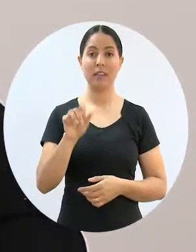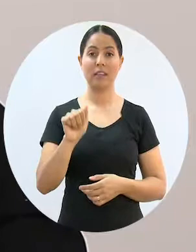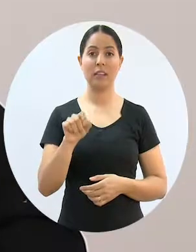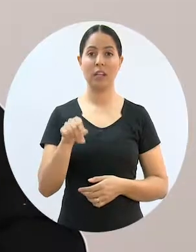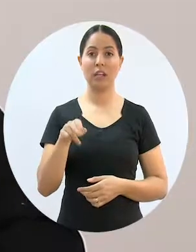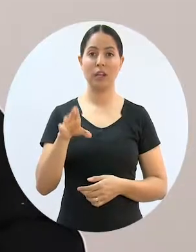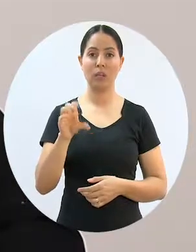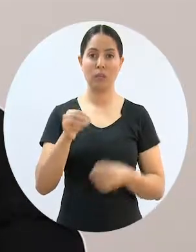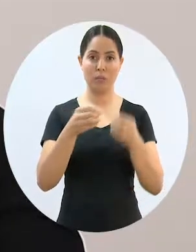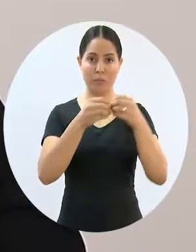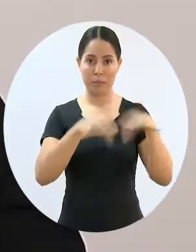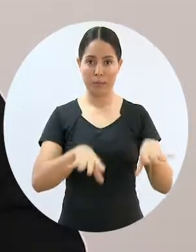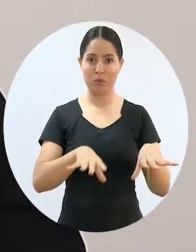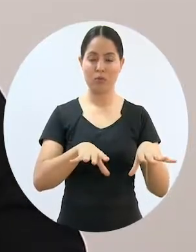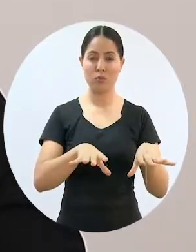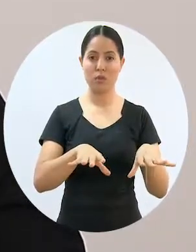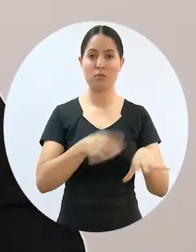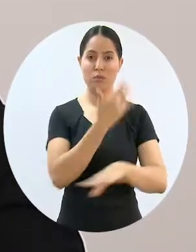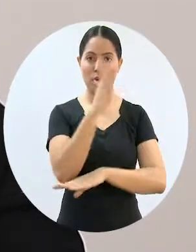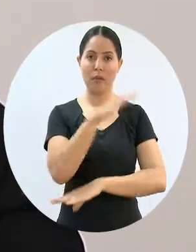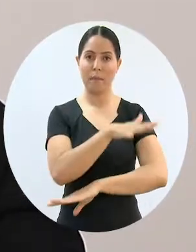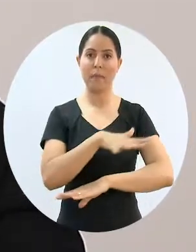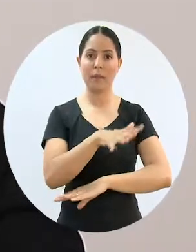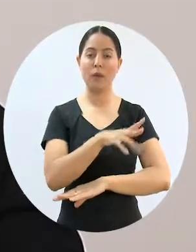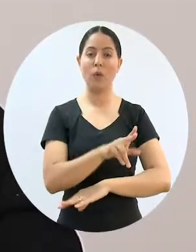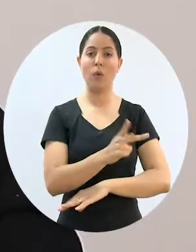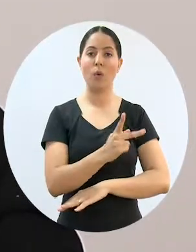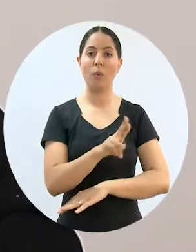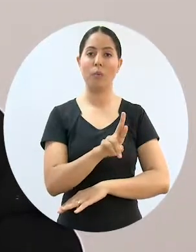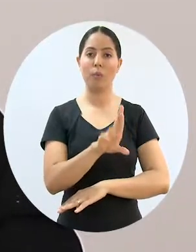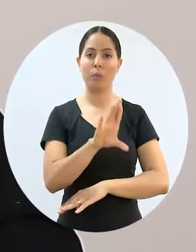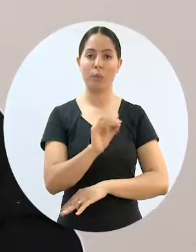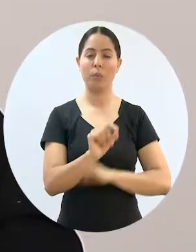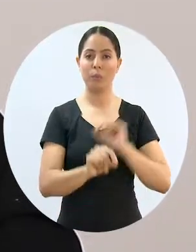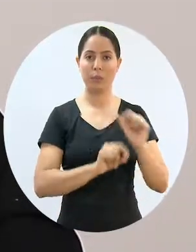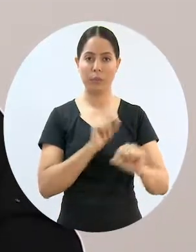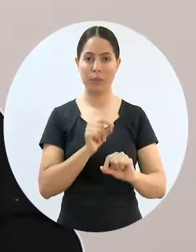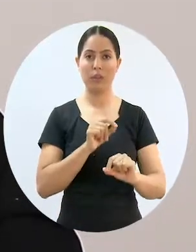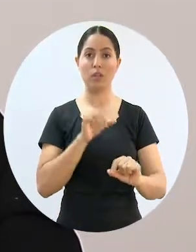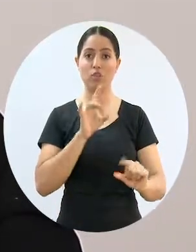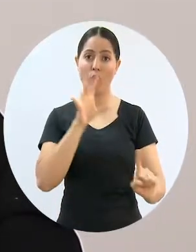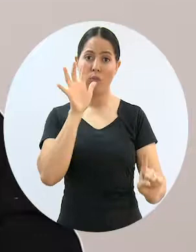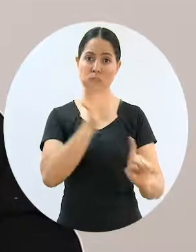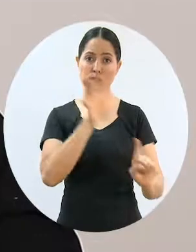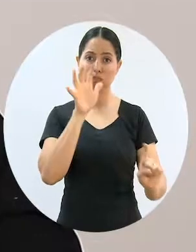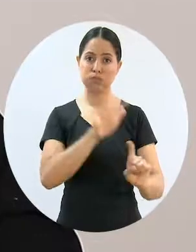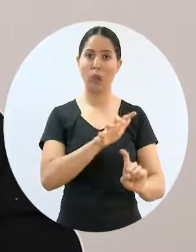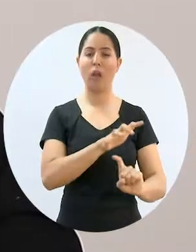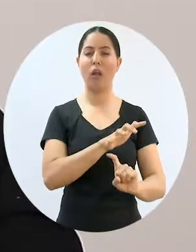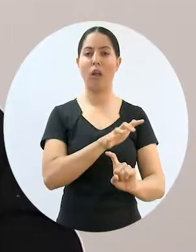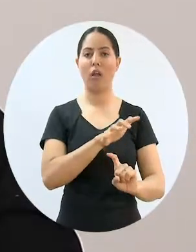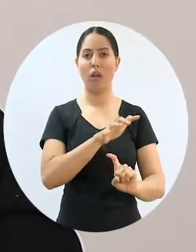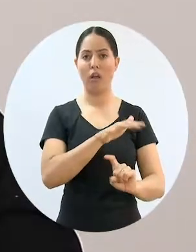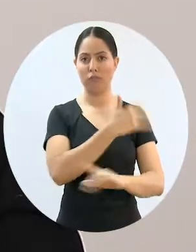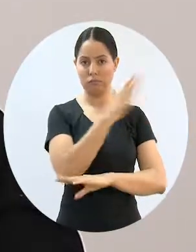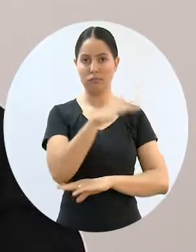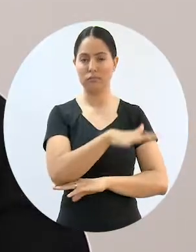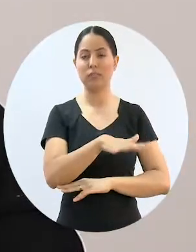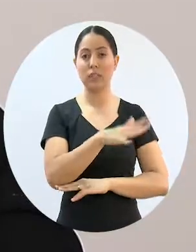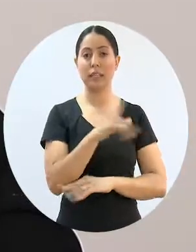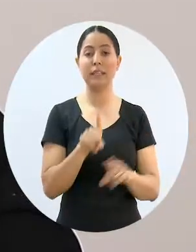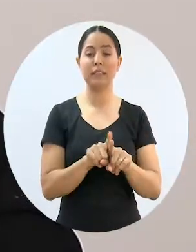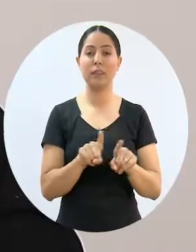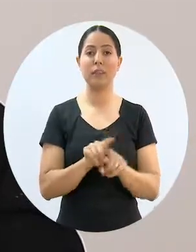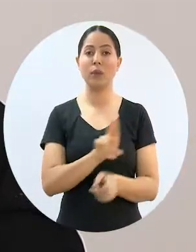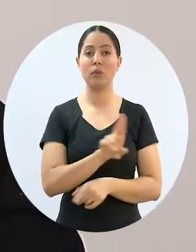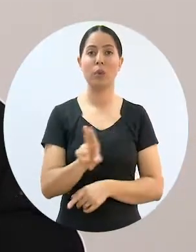dano ambiental puro, né? Que é aquele dano que atinge o meio ambiente, e nós temos também os